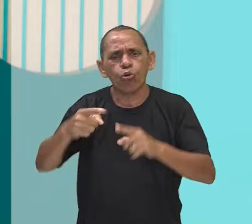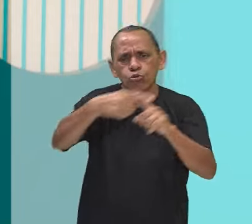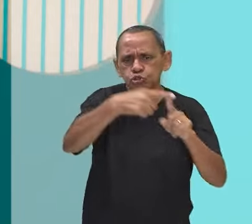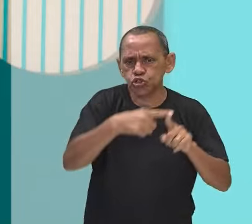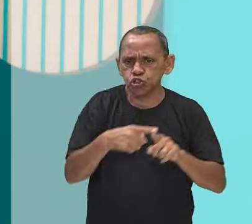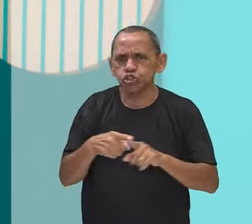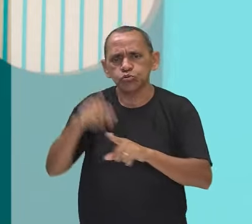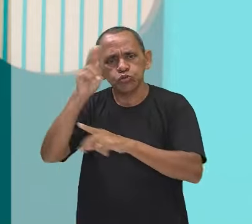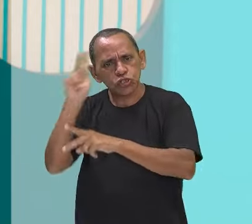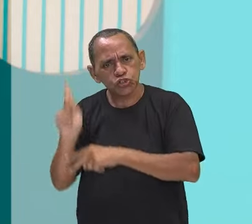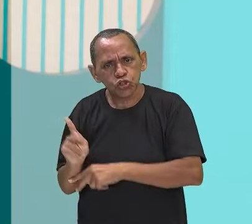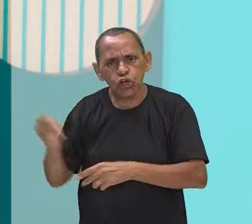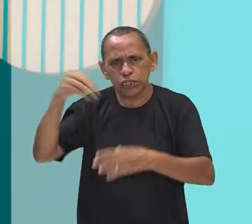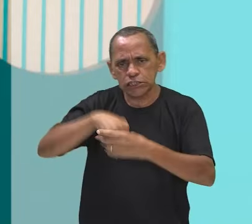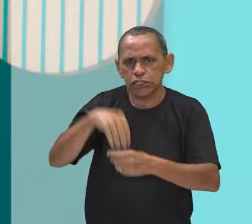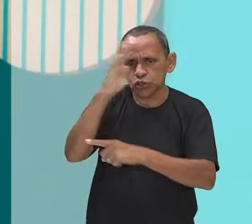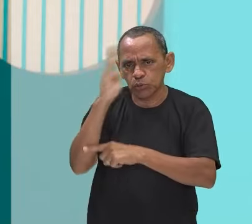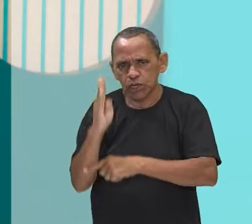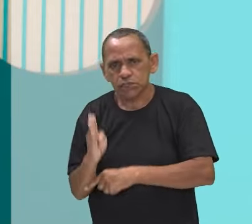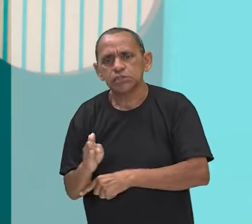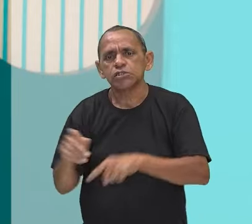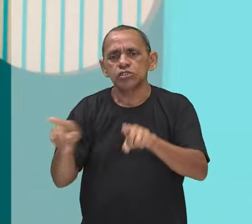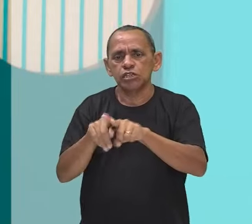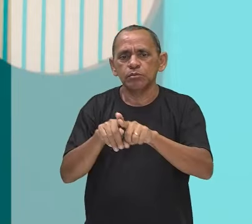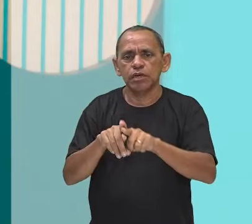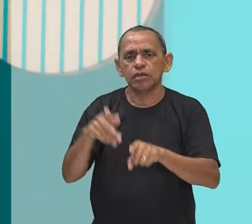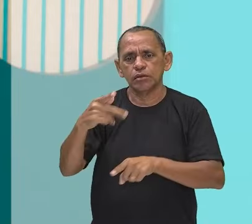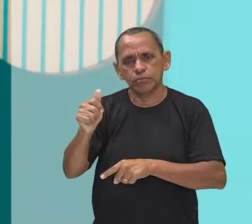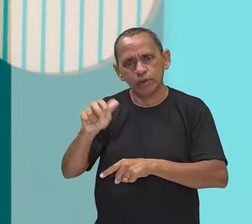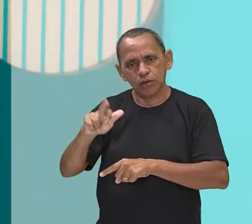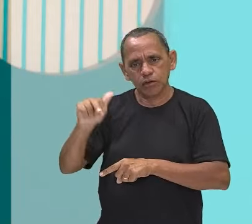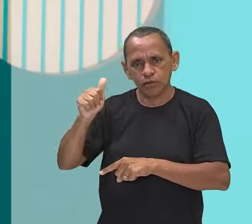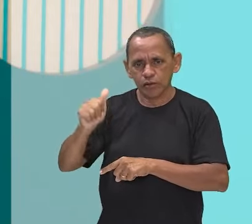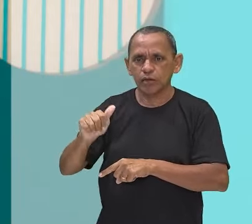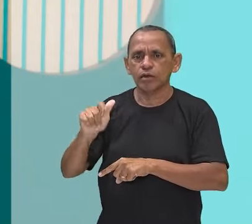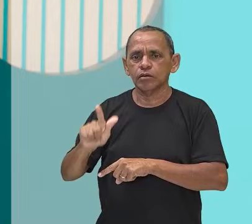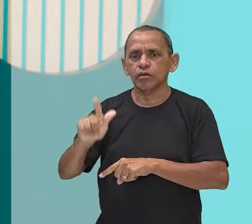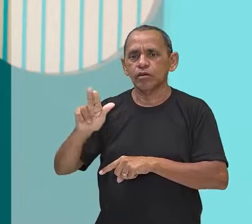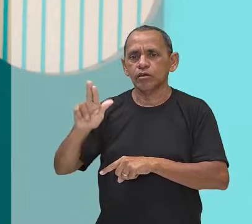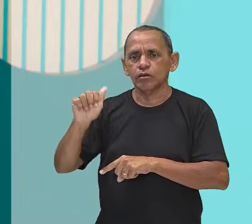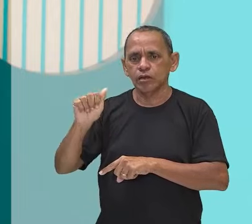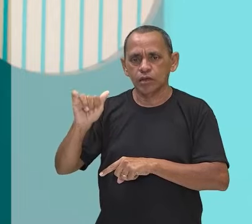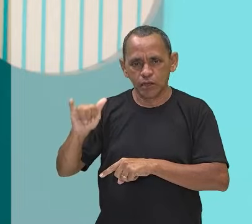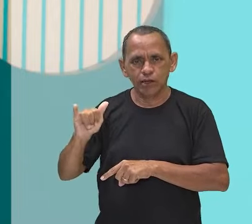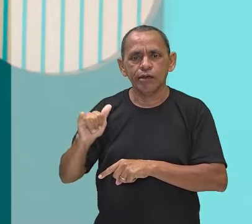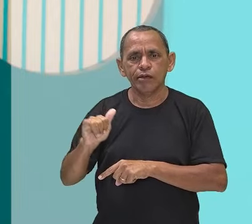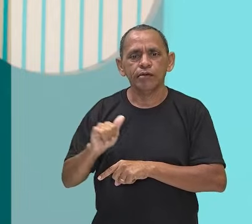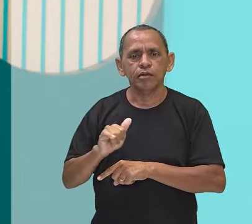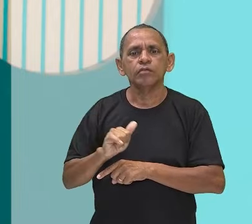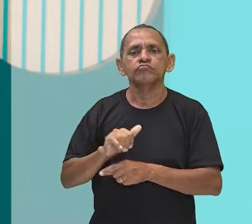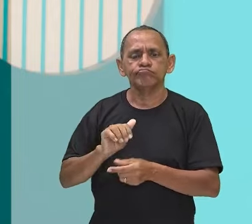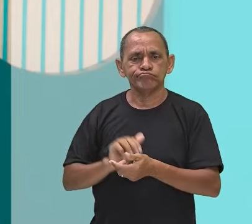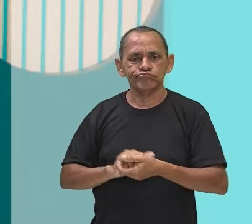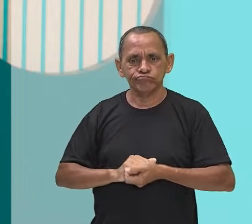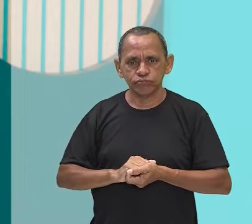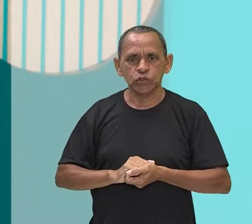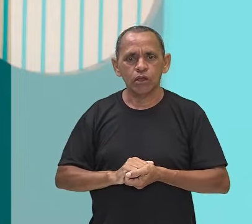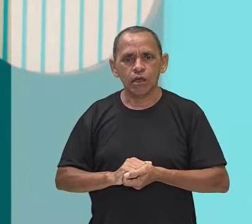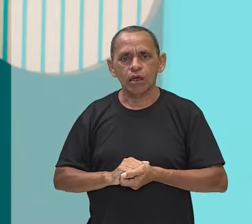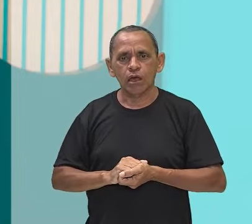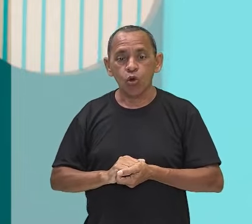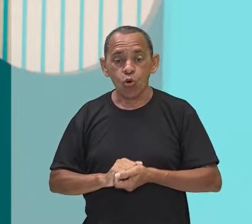Brasil e do Brasil com o Paraguai, não é? Isso vai influenciar na queda do império, de fato, do Império Português, e aí nós